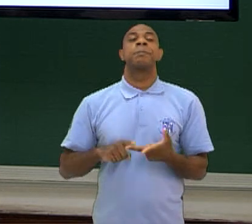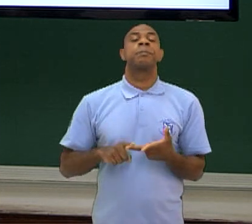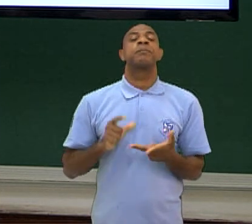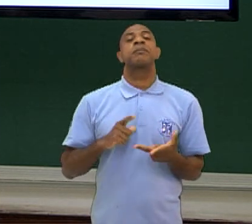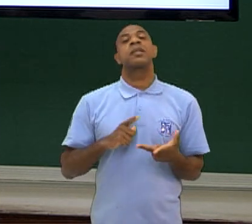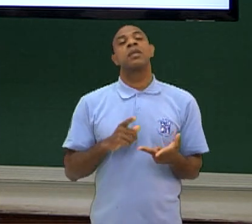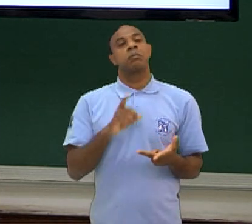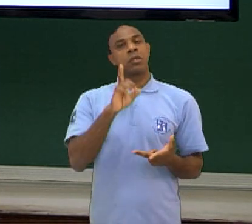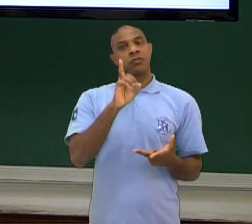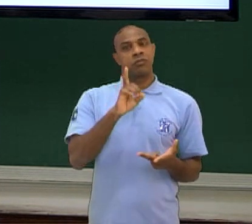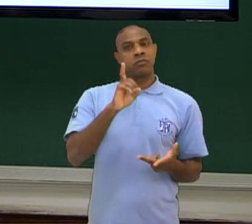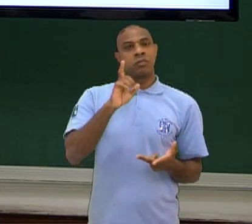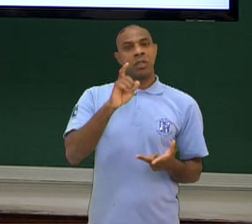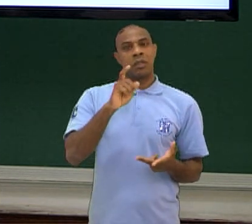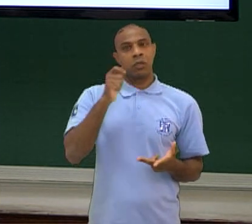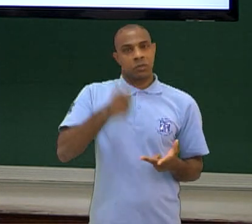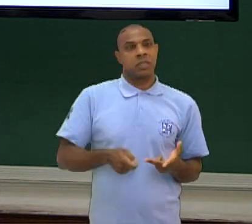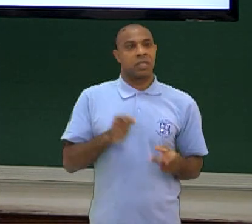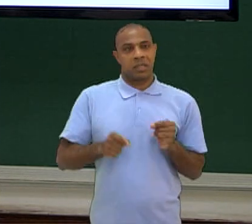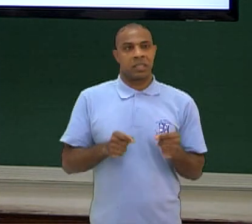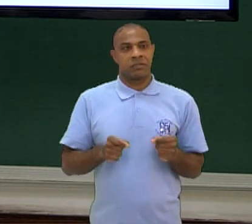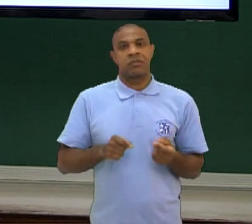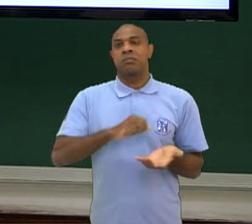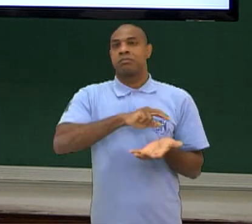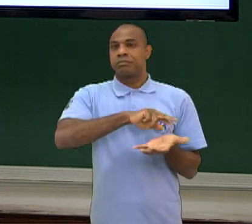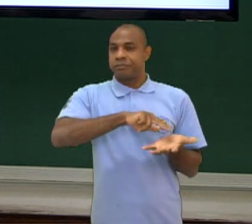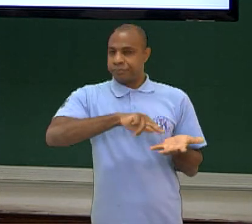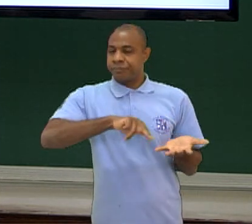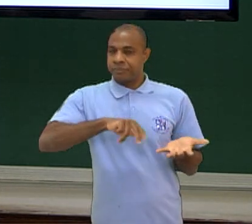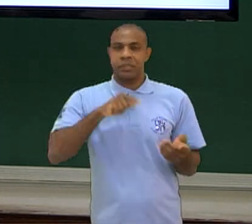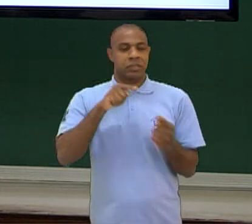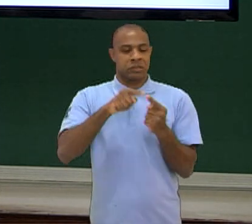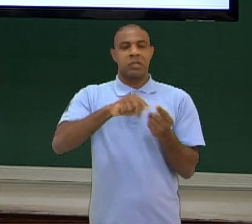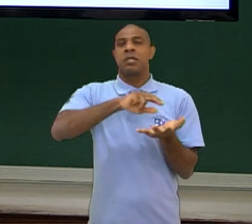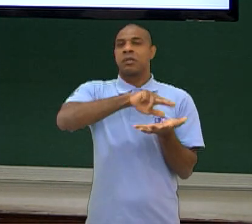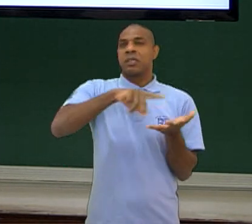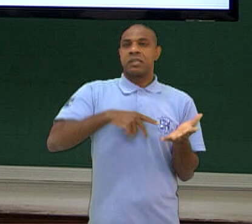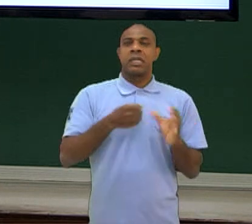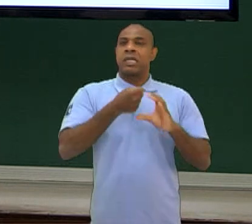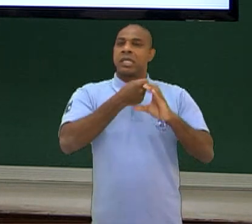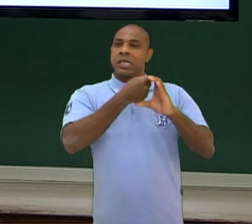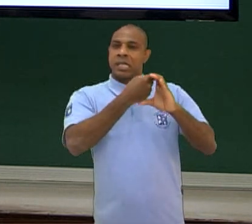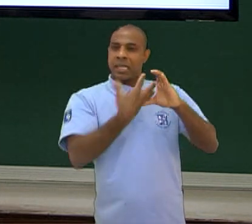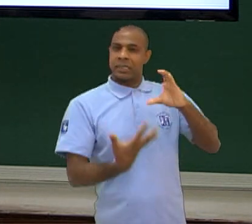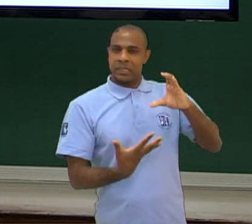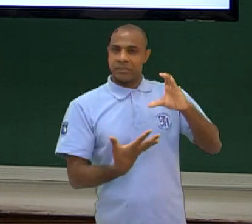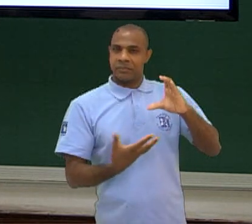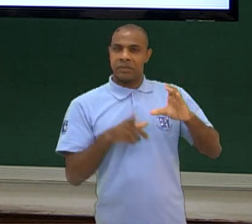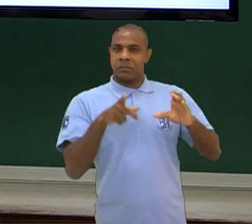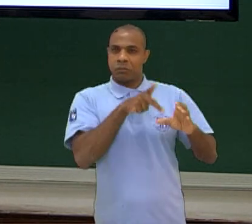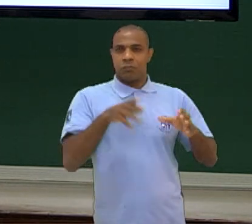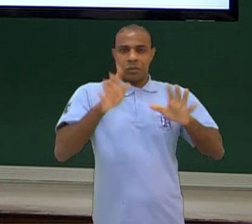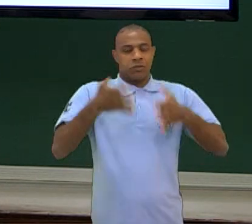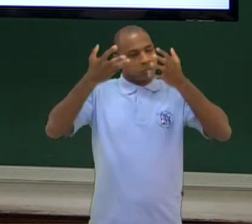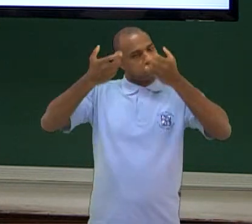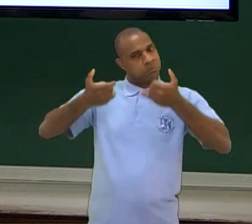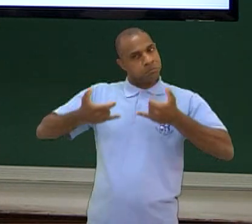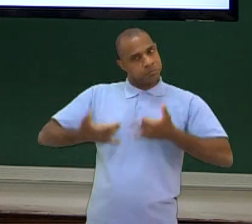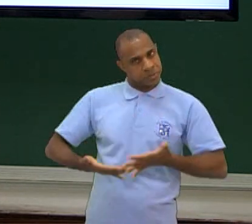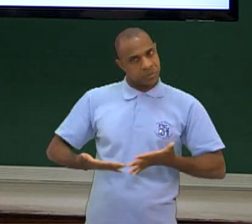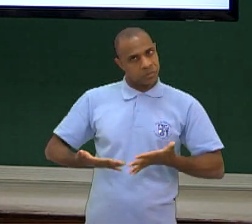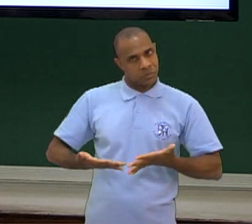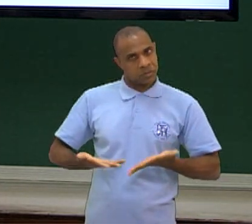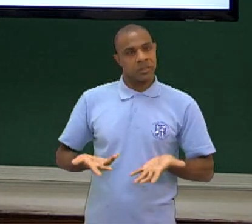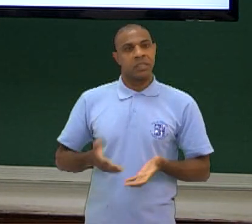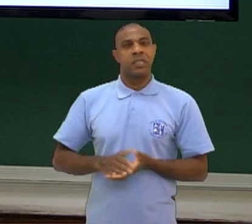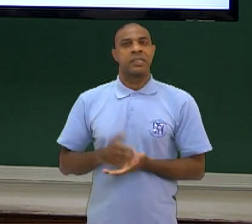Existe uma autoridade carismática, calçada lá nas características pessoais de um líder, no carisma, nas características